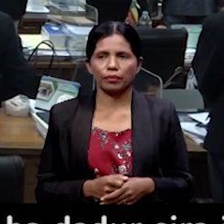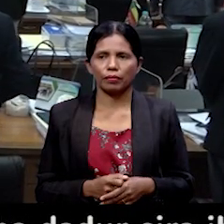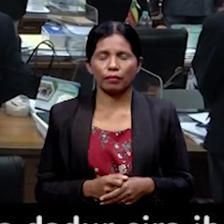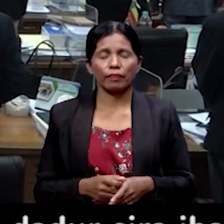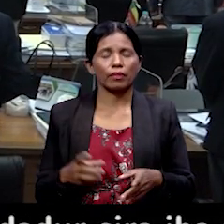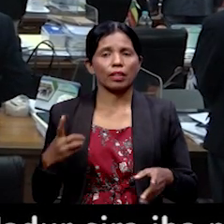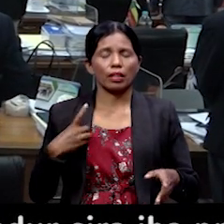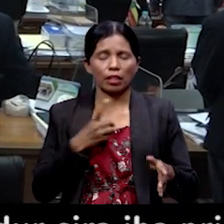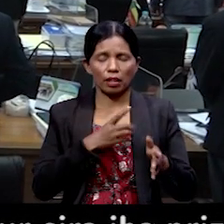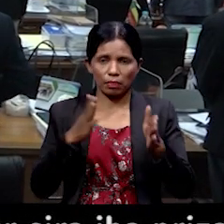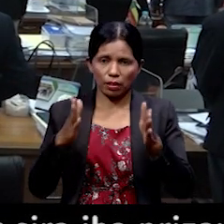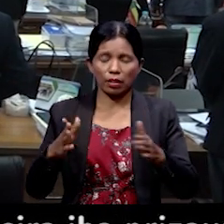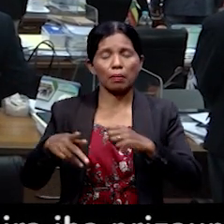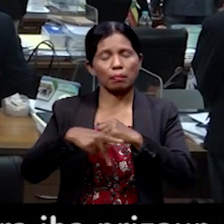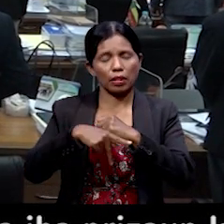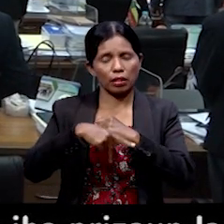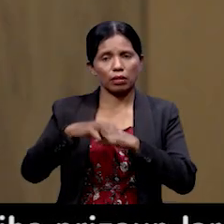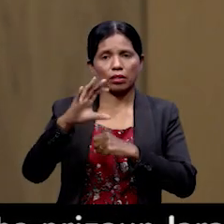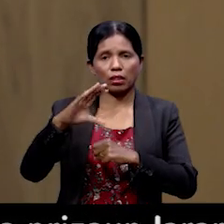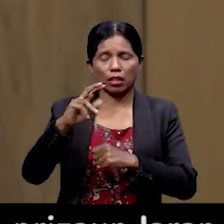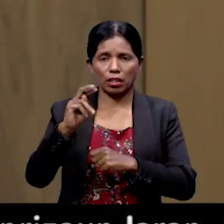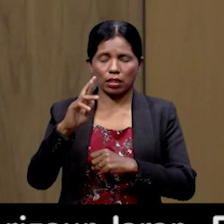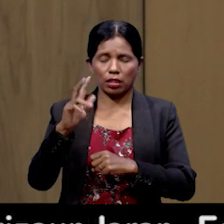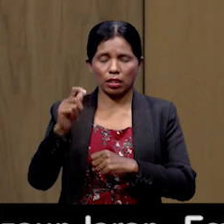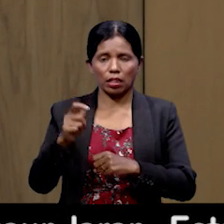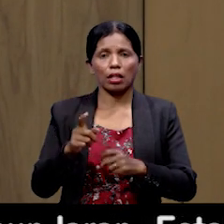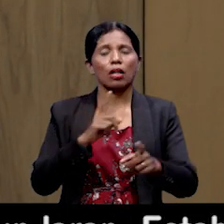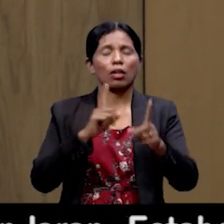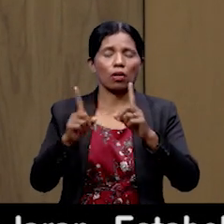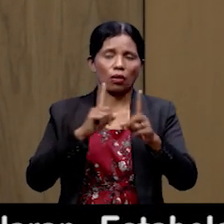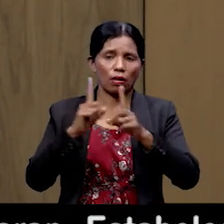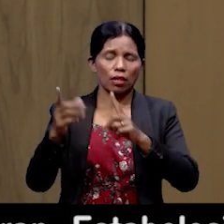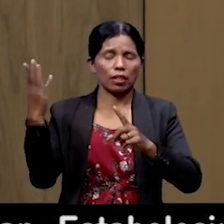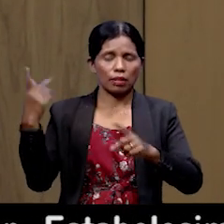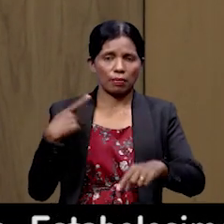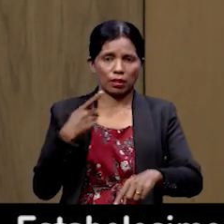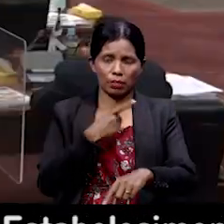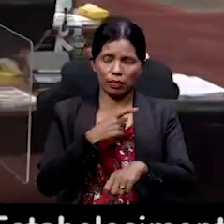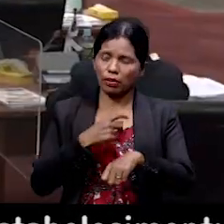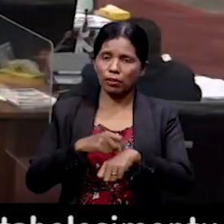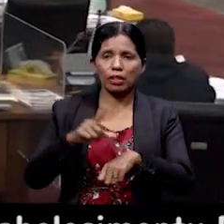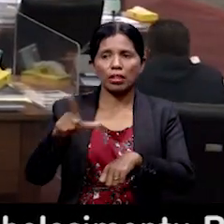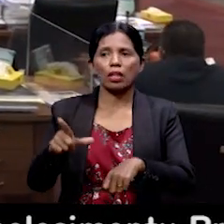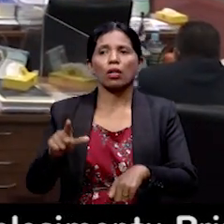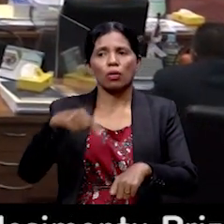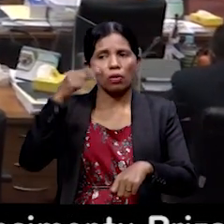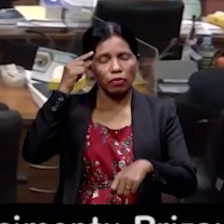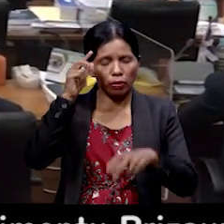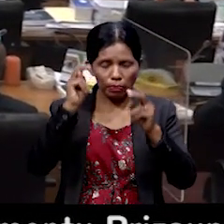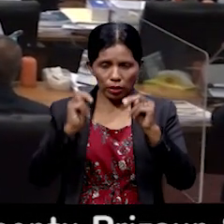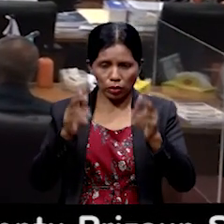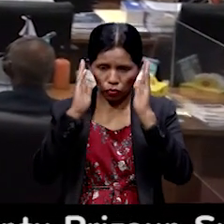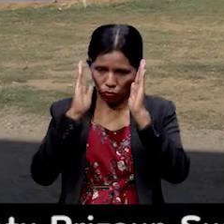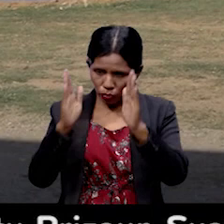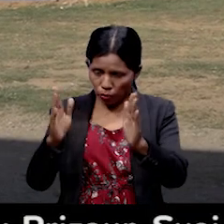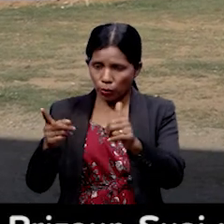Deputada Bankada CNRT, Fernanda Lai, li husi intervenção ia plenária semana ne, hateten, Governu precisa ta atenção uluk